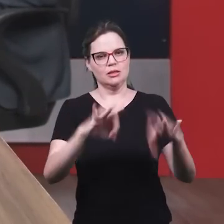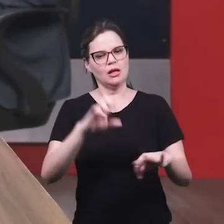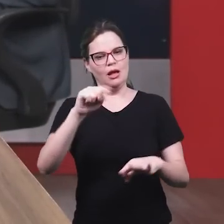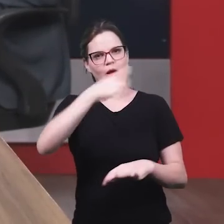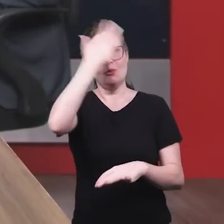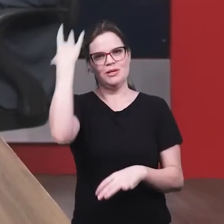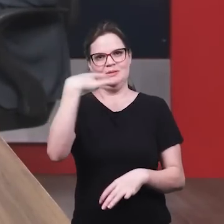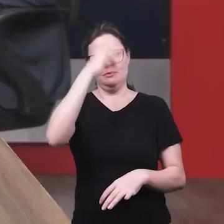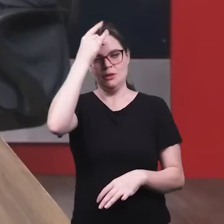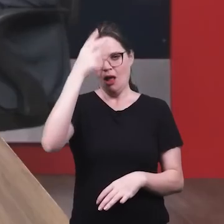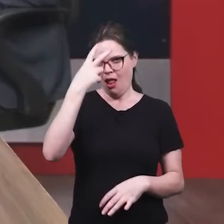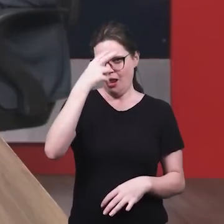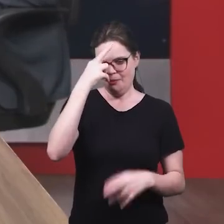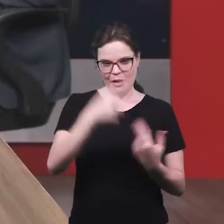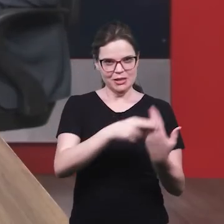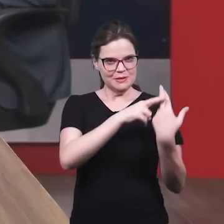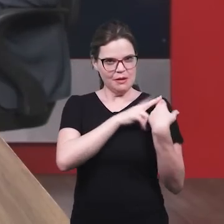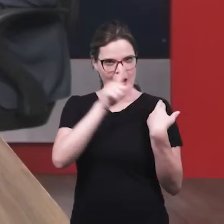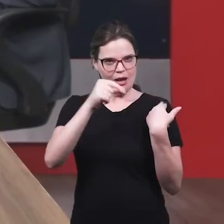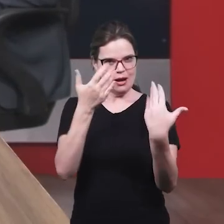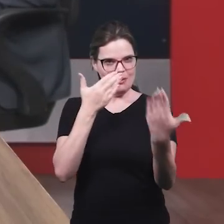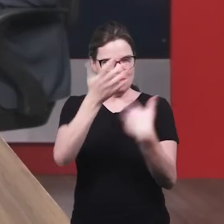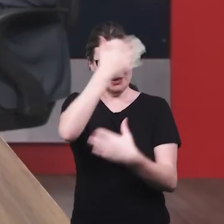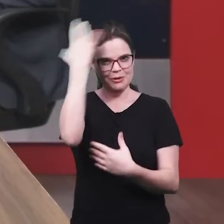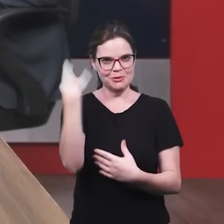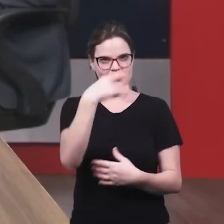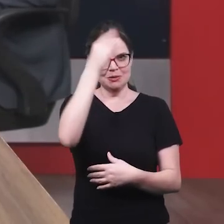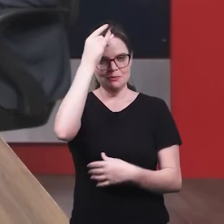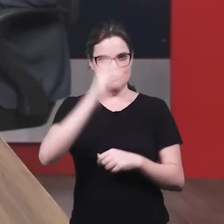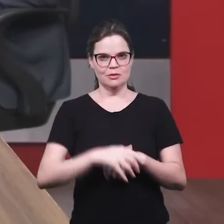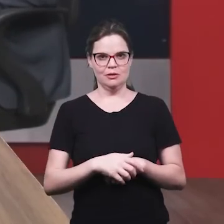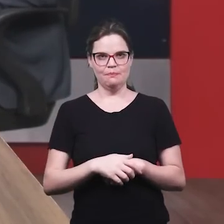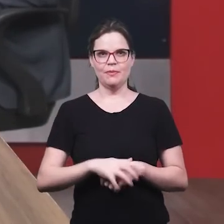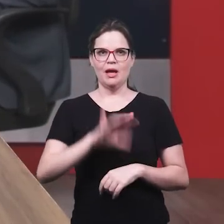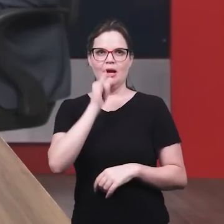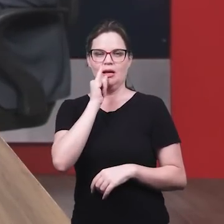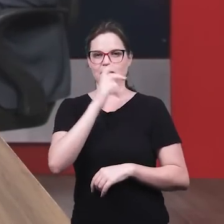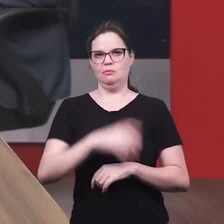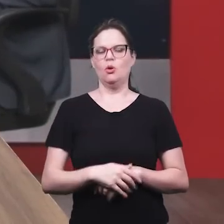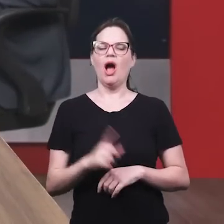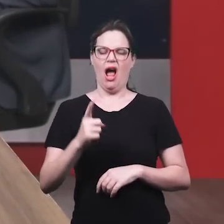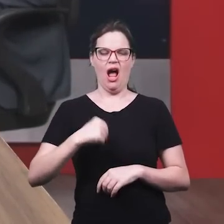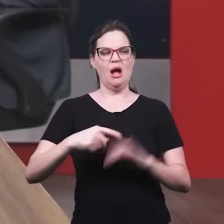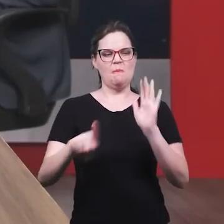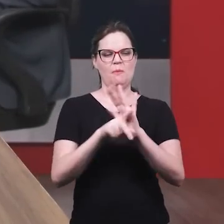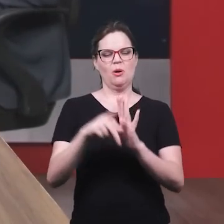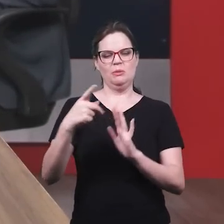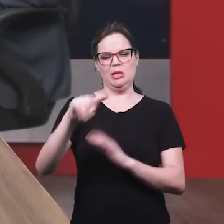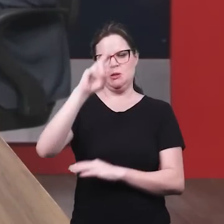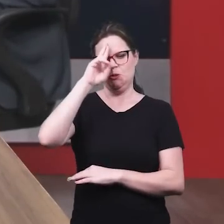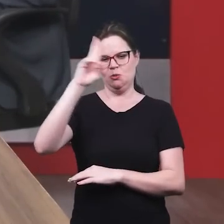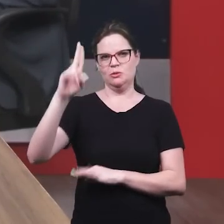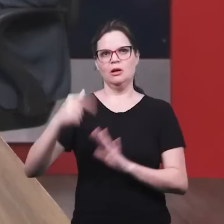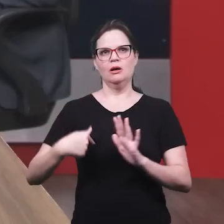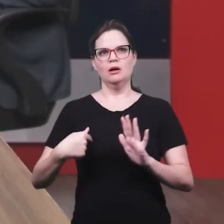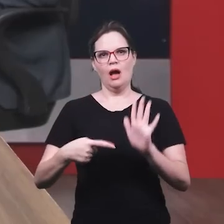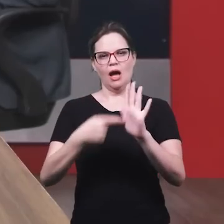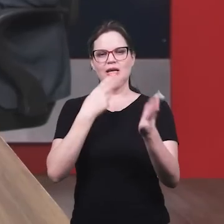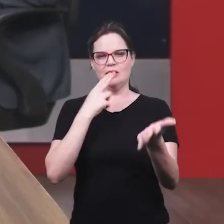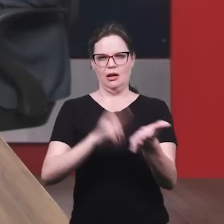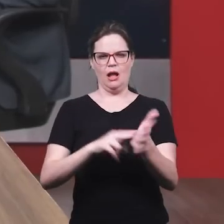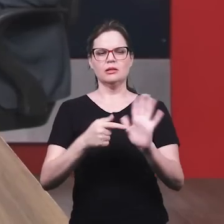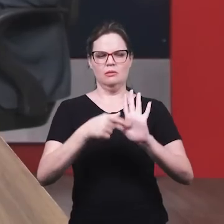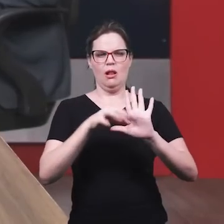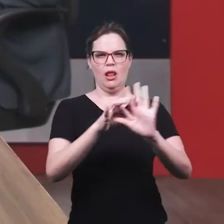como validar, não, isso aí que você teve é do Senhor, está aqui, tá uma carta, está validado e você leva essa carta onde você estiver. Não tem como.